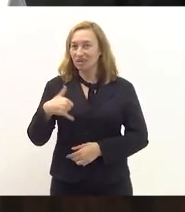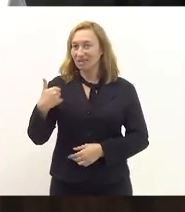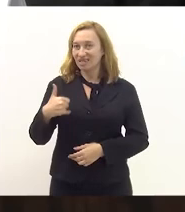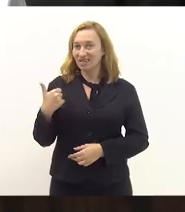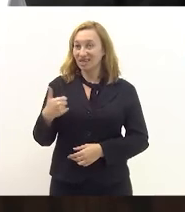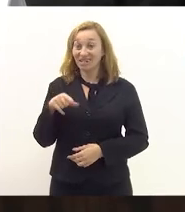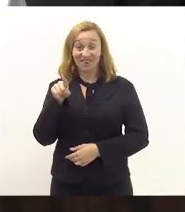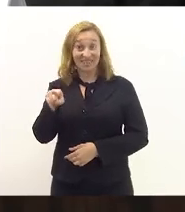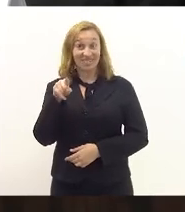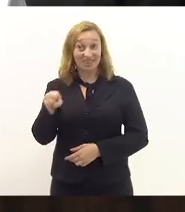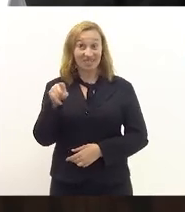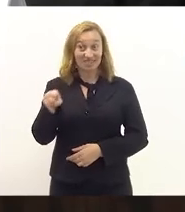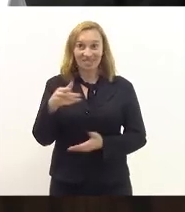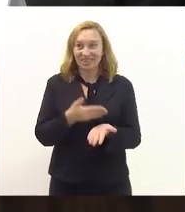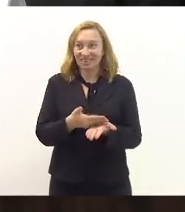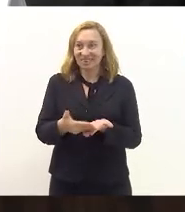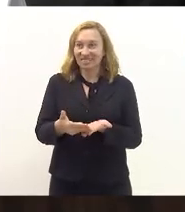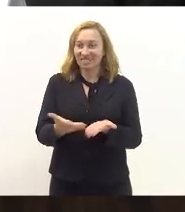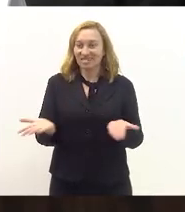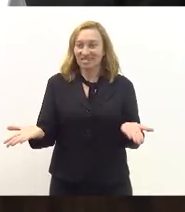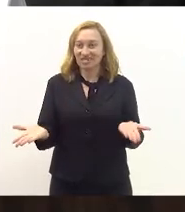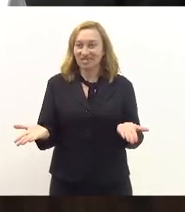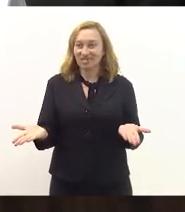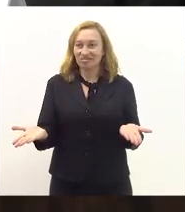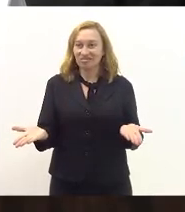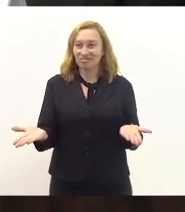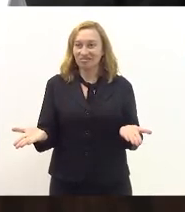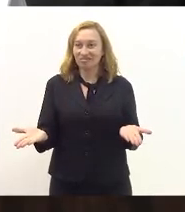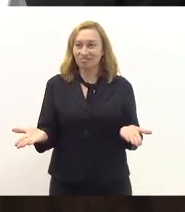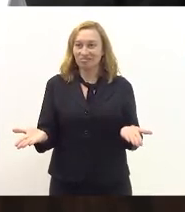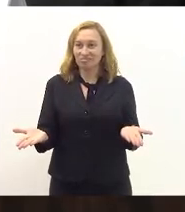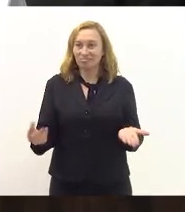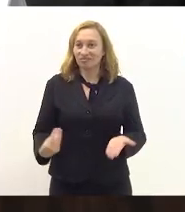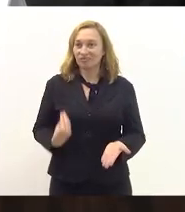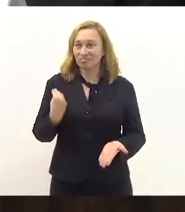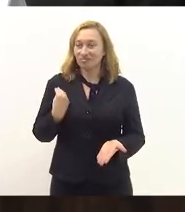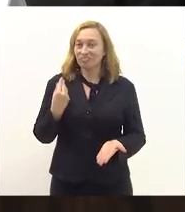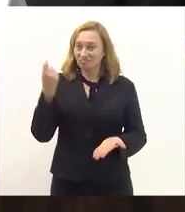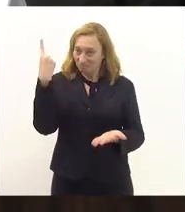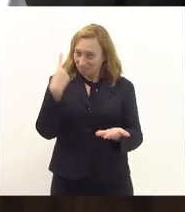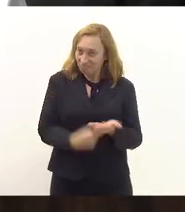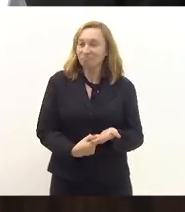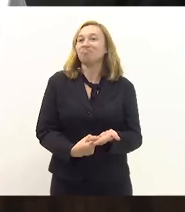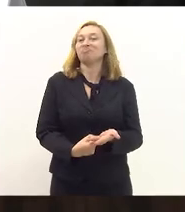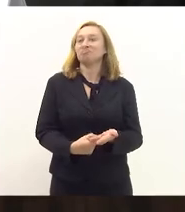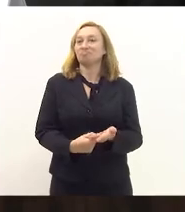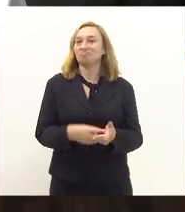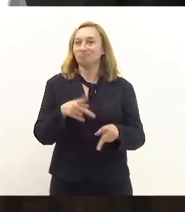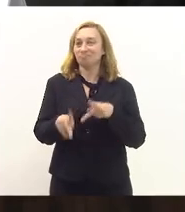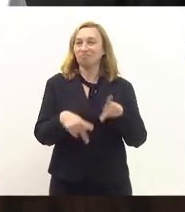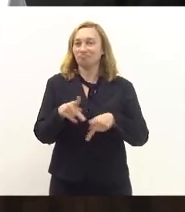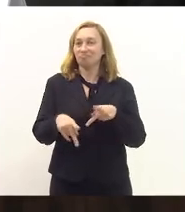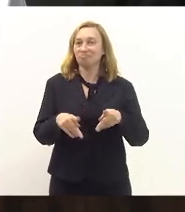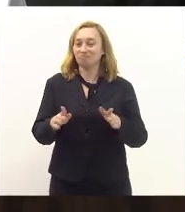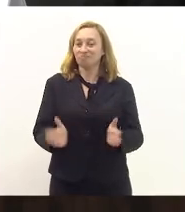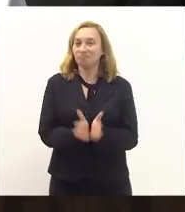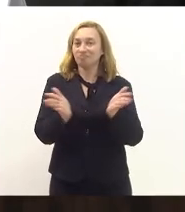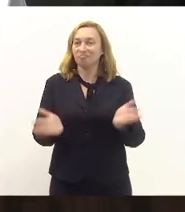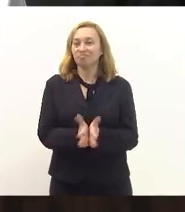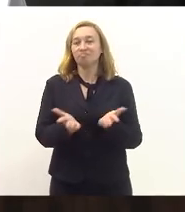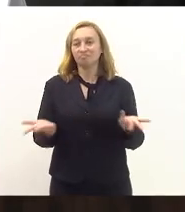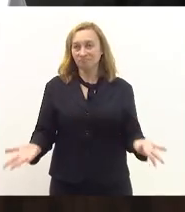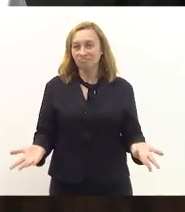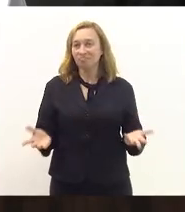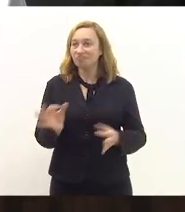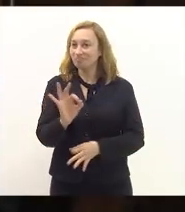idade, ali, iniciando essa vida de compromisso com o povo, sobretudo o povo mais humilde.